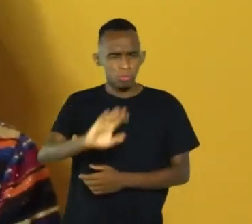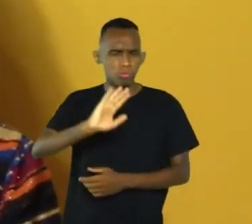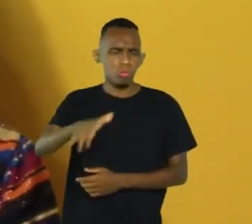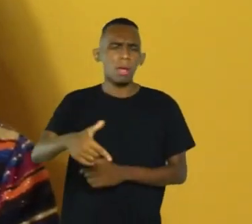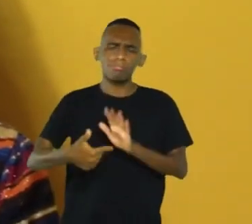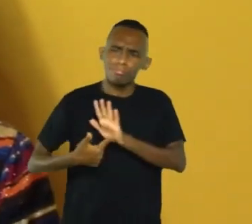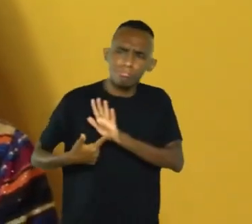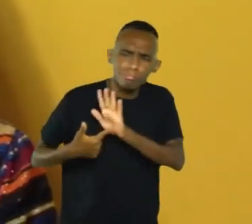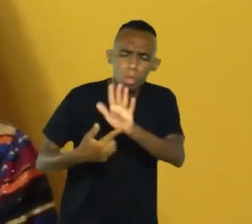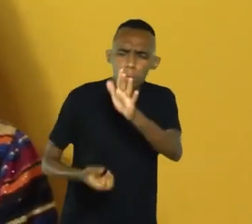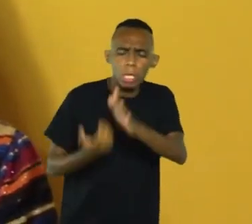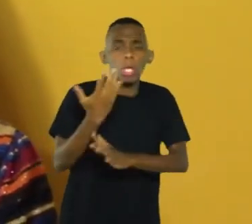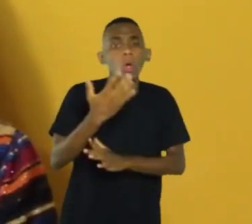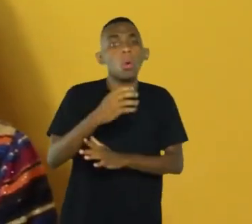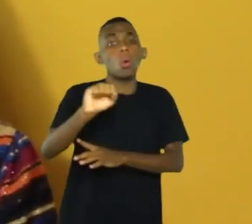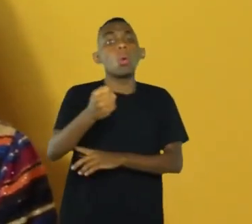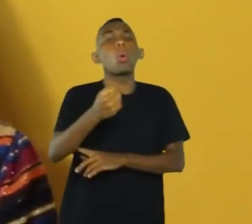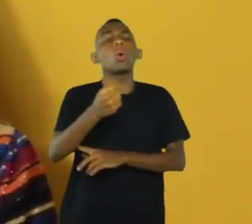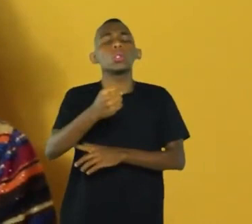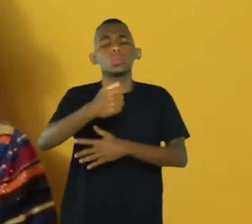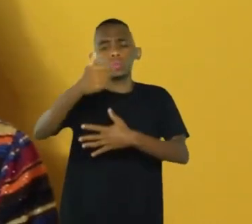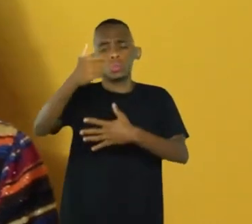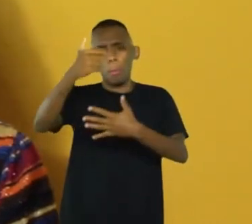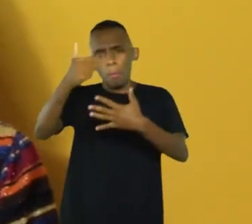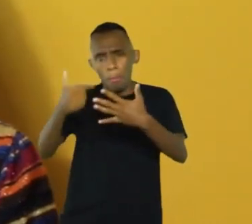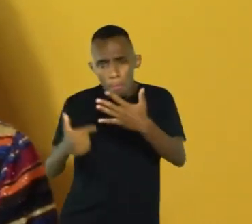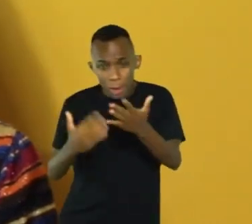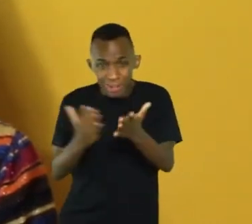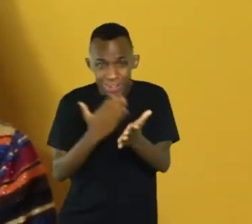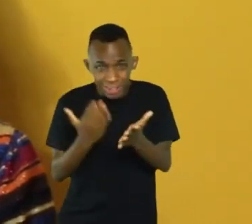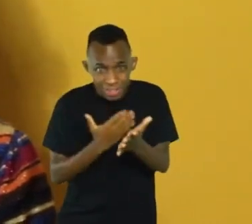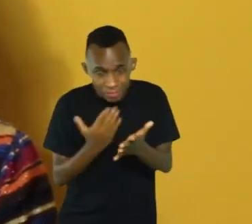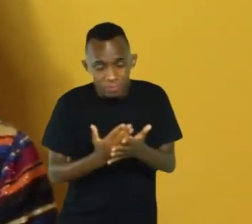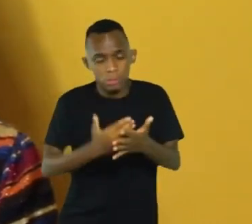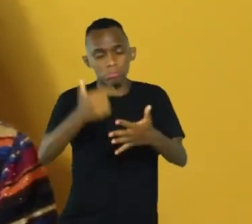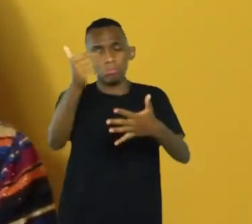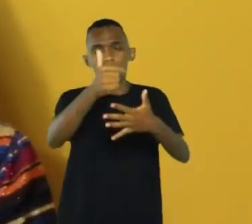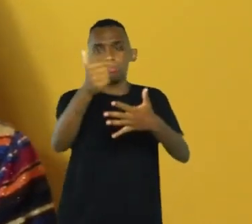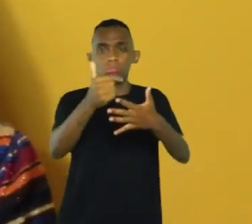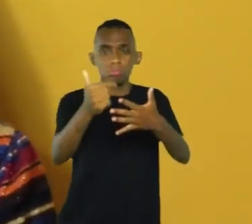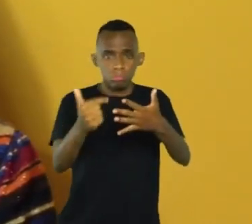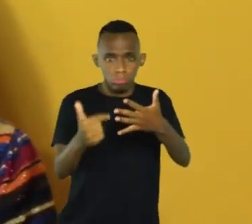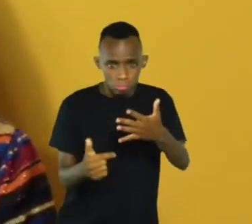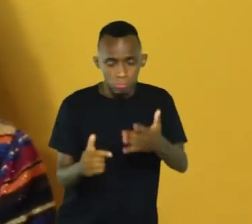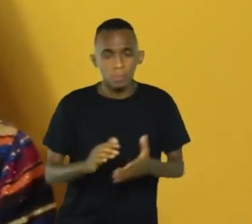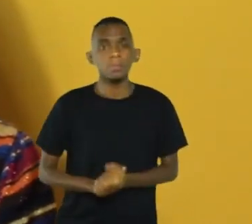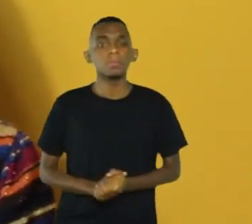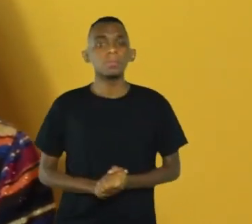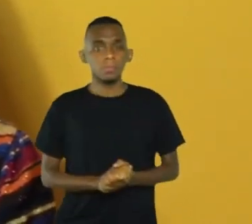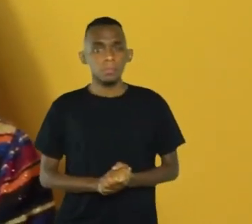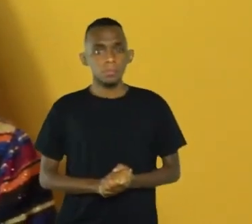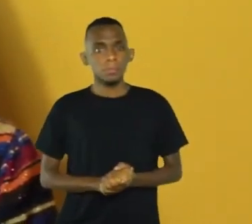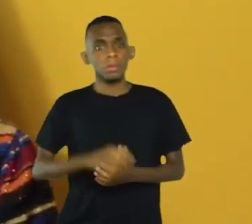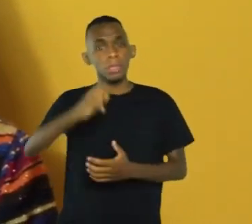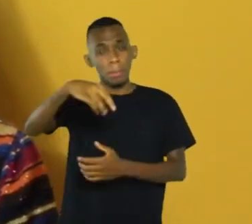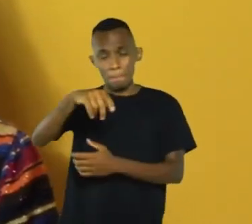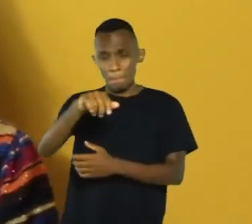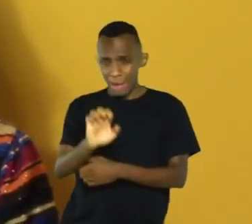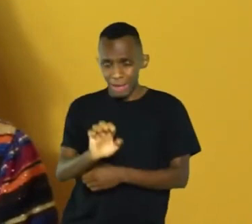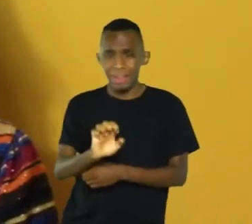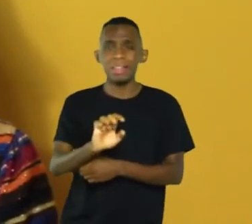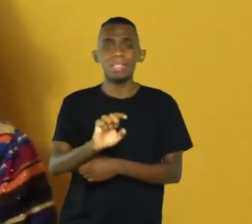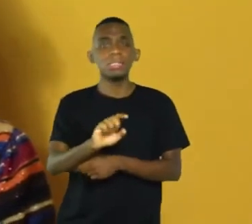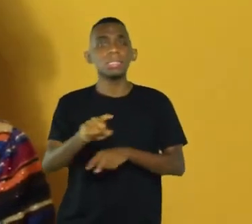Para Francisco, Moda Intuitiva, Que Ninguém Nos Ouça, em coautoria com a Leila Ferreira, Mãe, escreveu